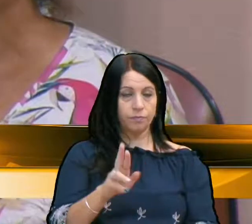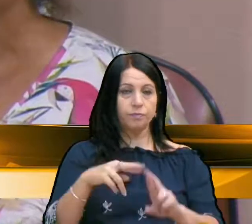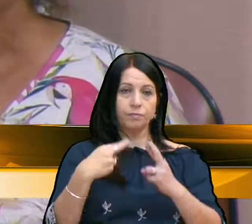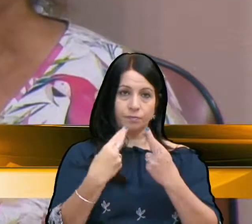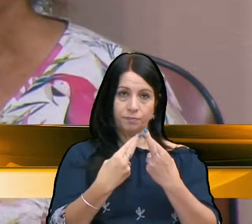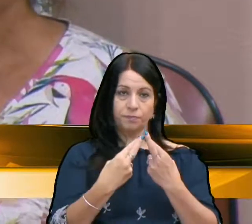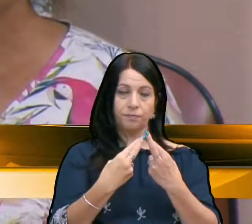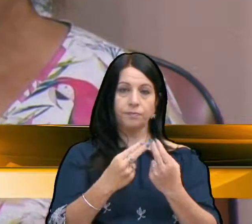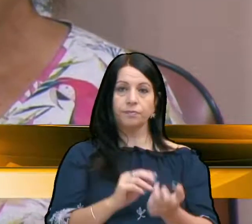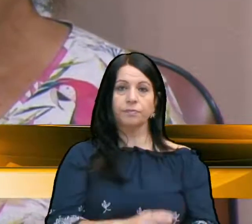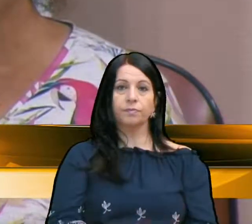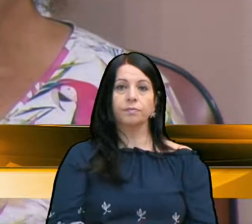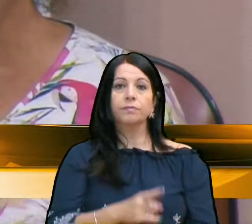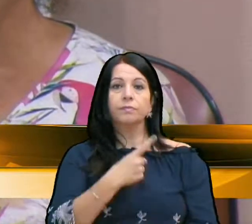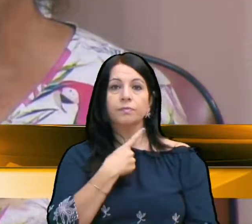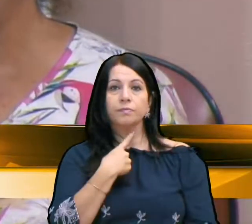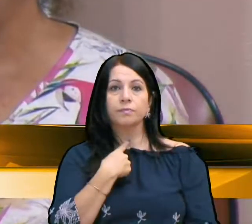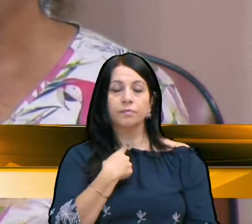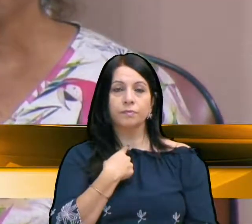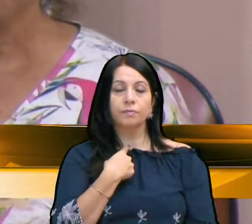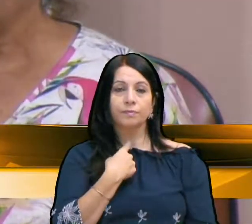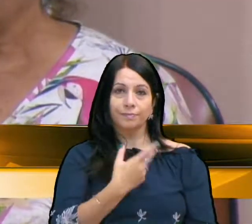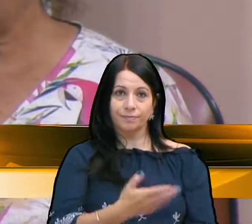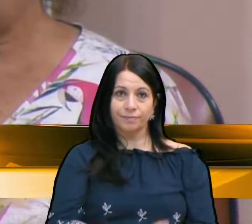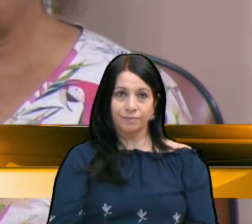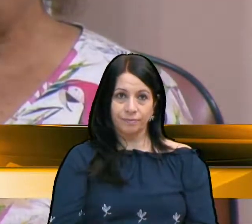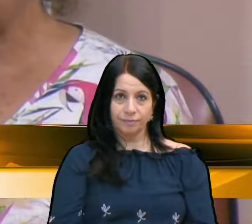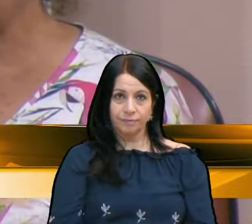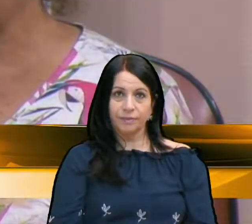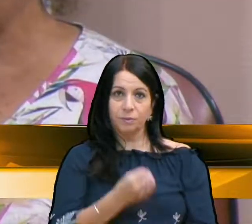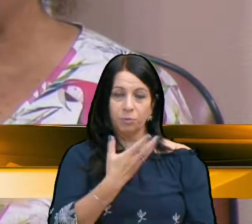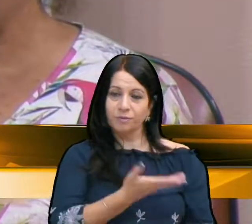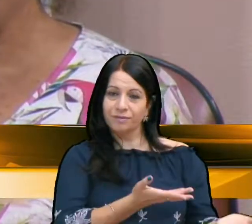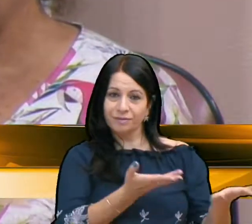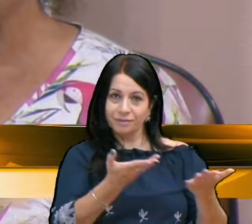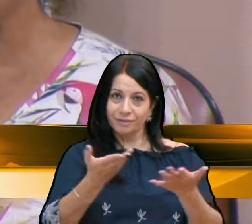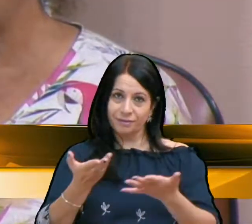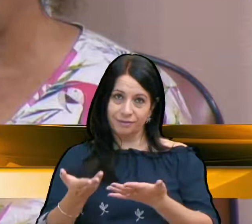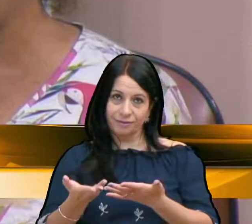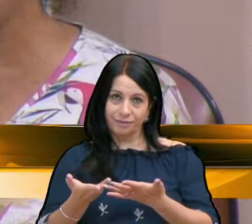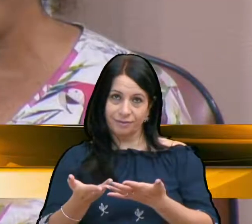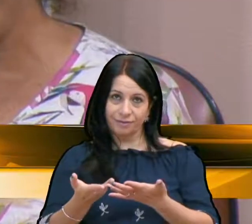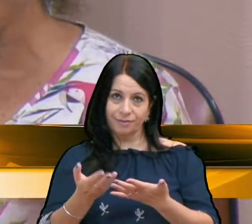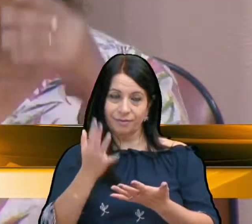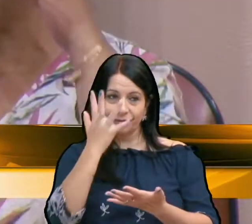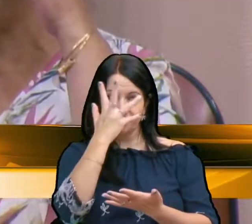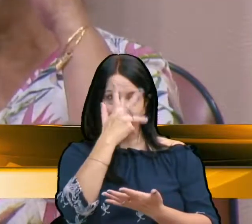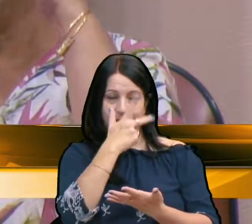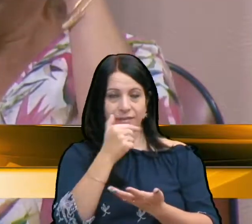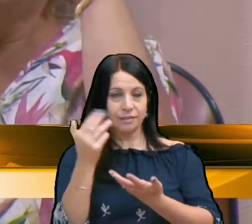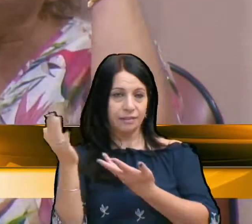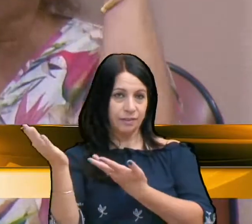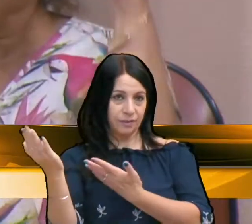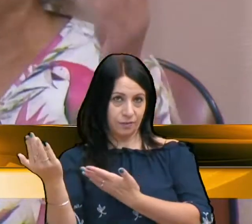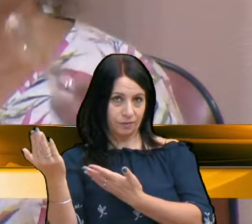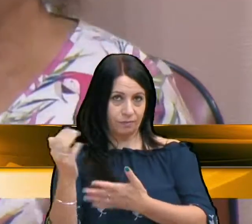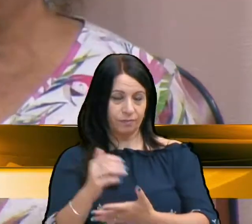sessão. Eu gostaria de dar as boas-vindas, então, a essas belas jovens